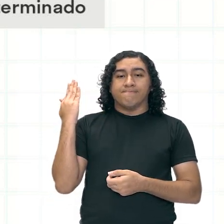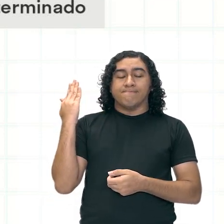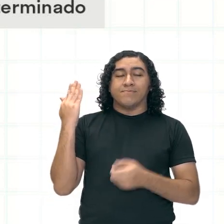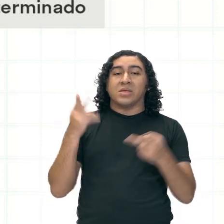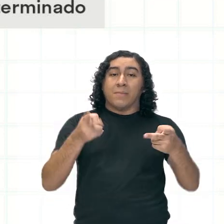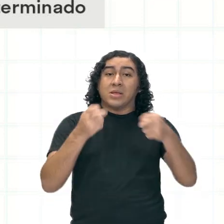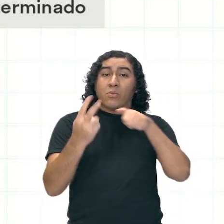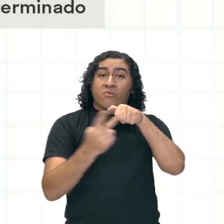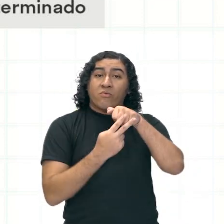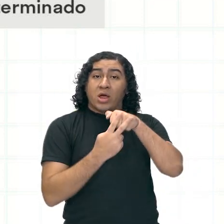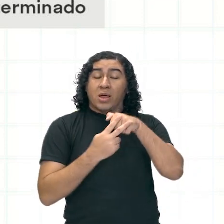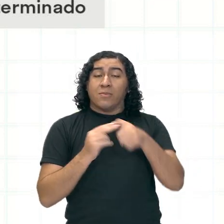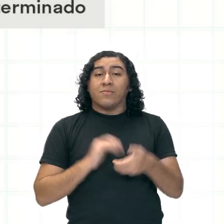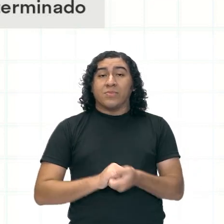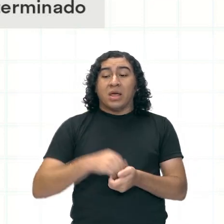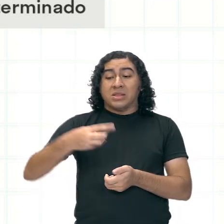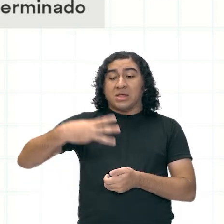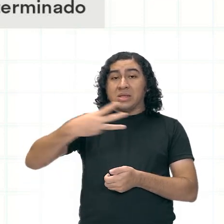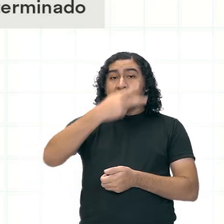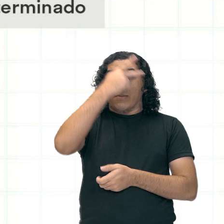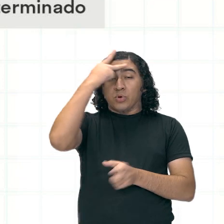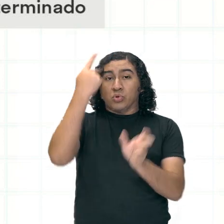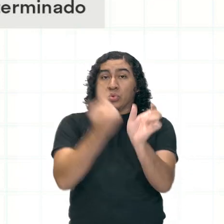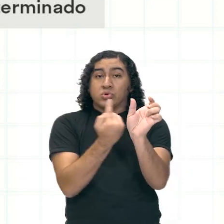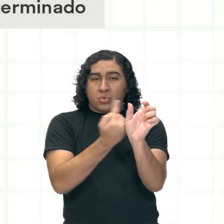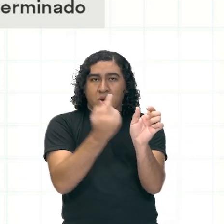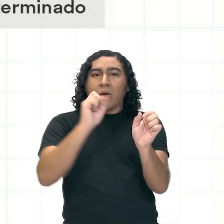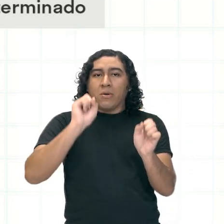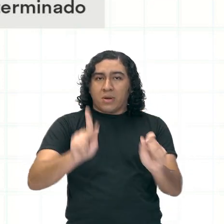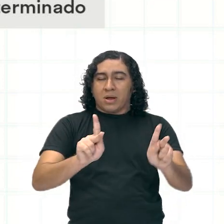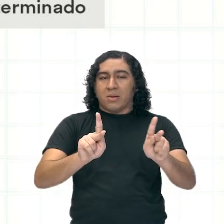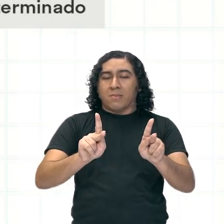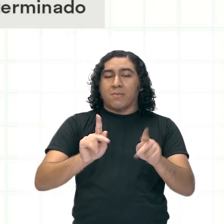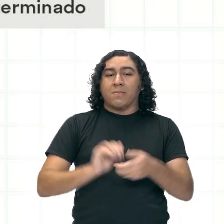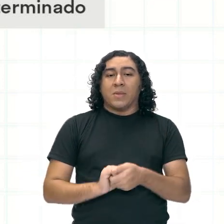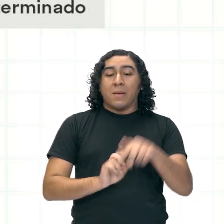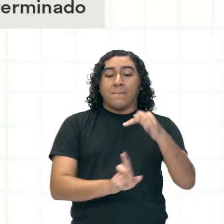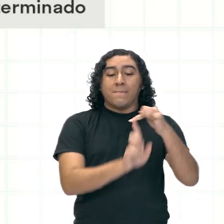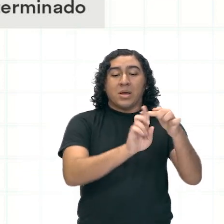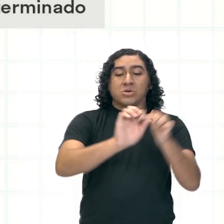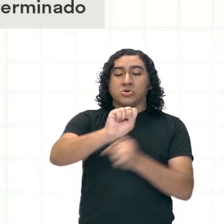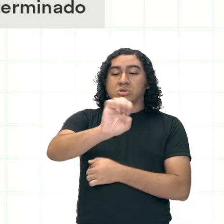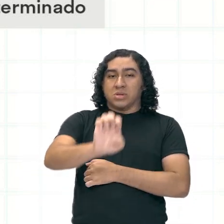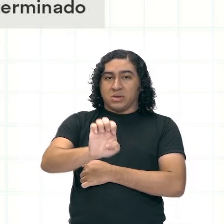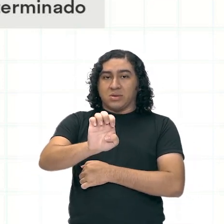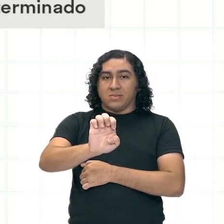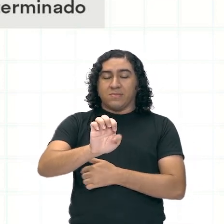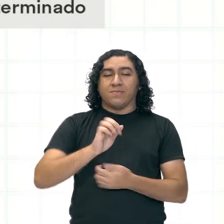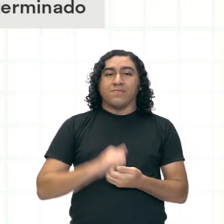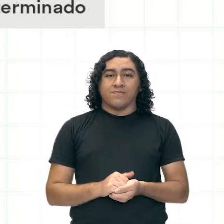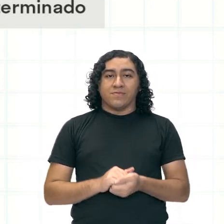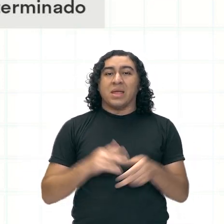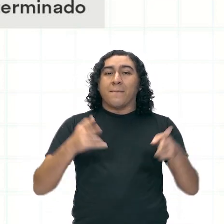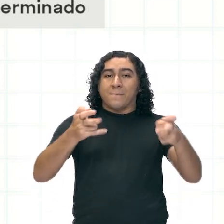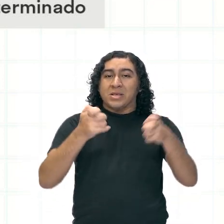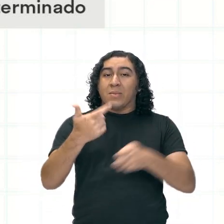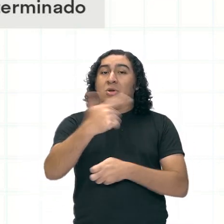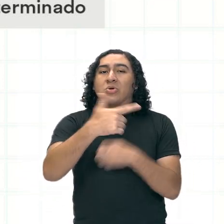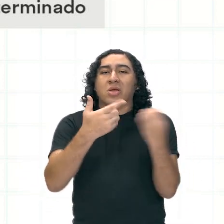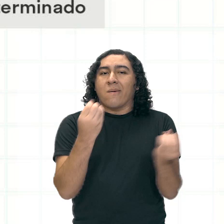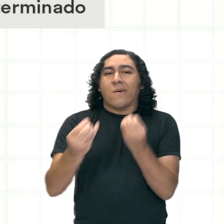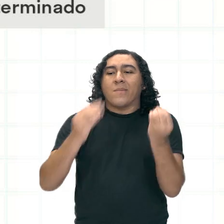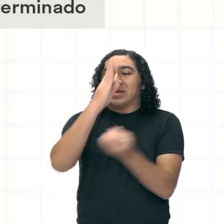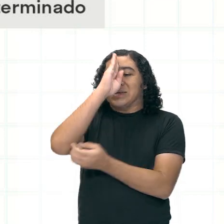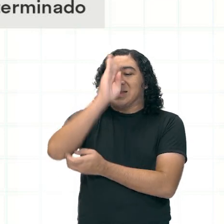Observem o verbo, terceira pessoa do singular, certo? Mais essa partícula aqui, o se. Percebam que não tem